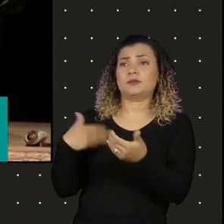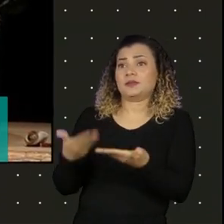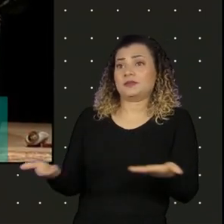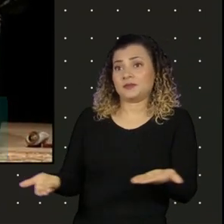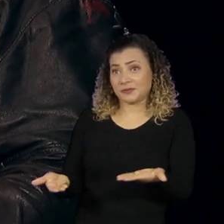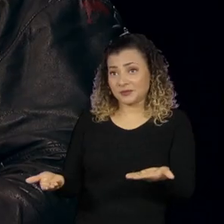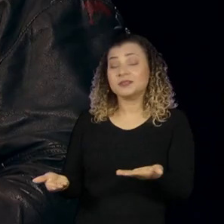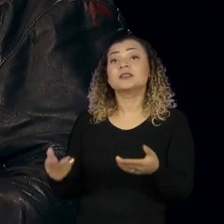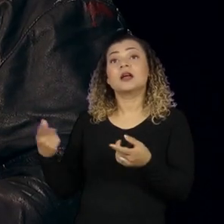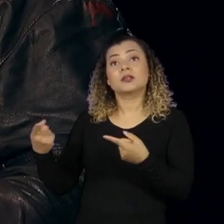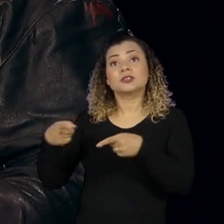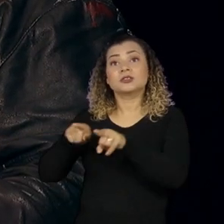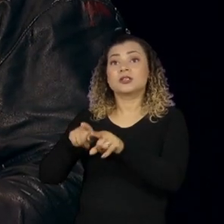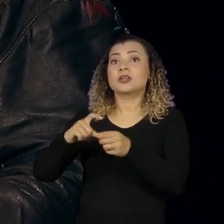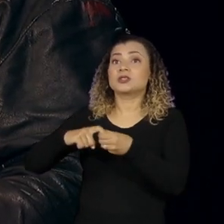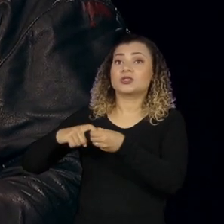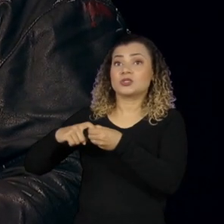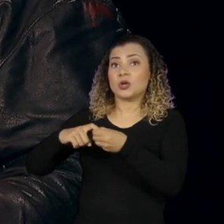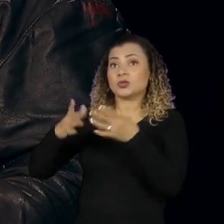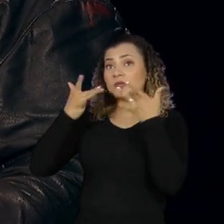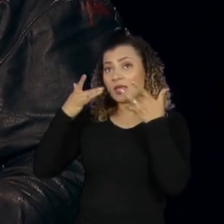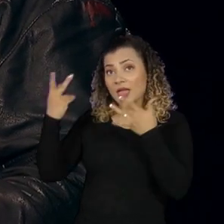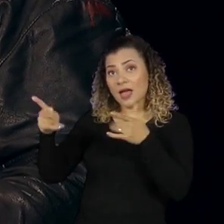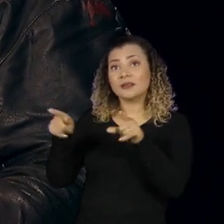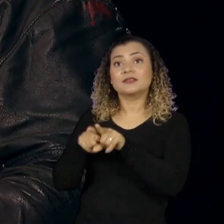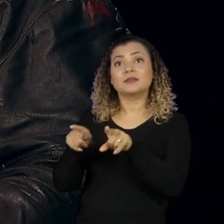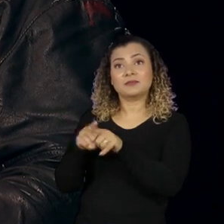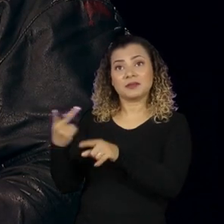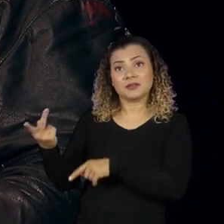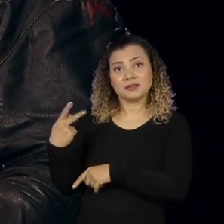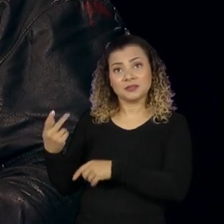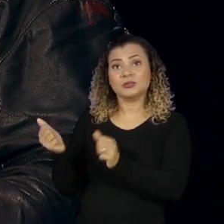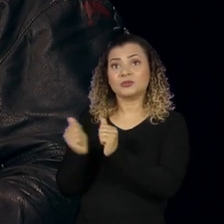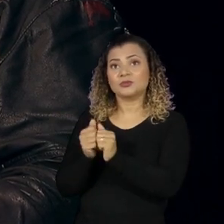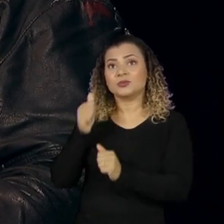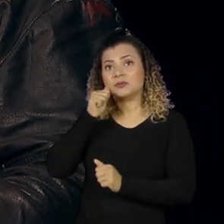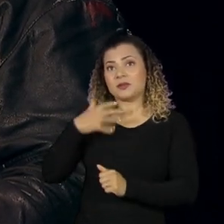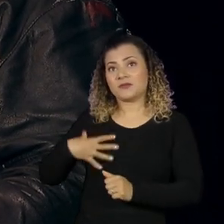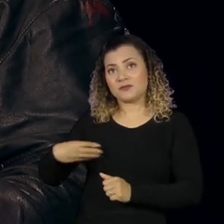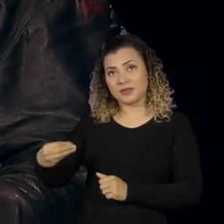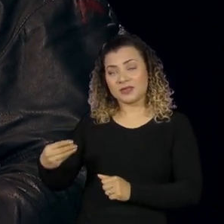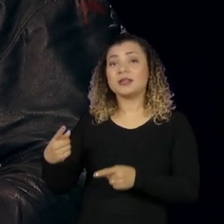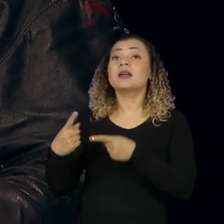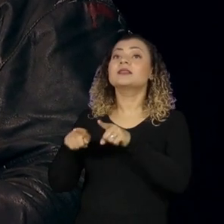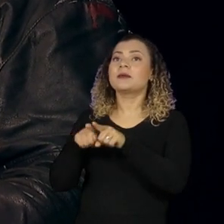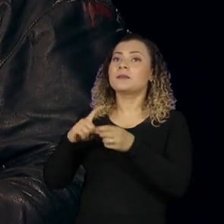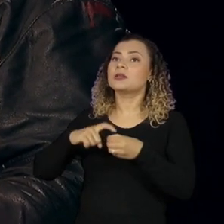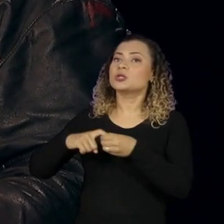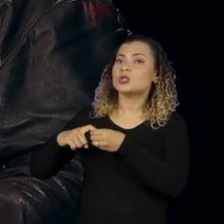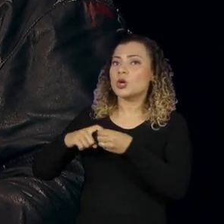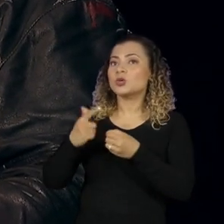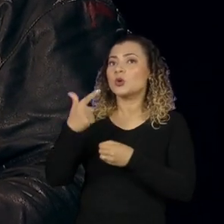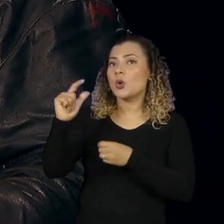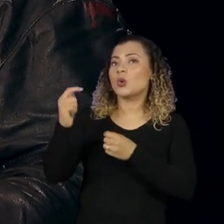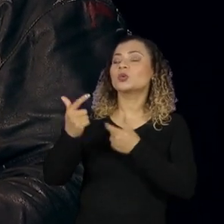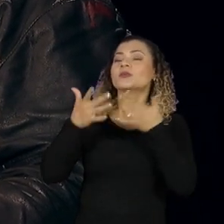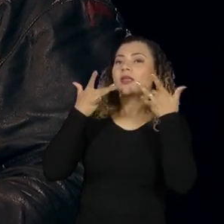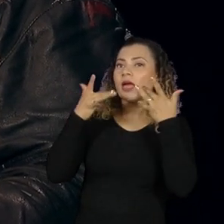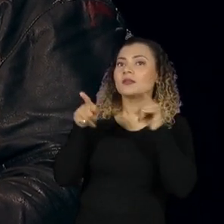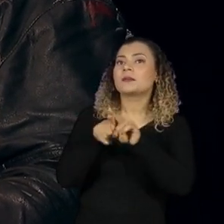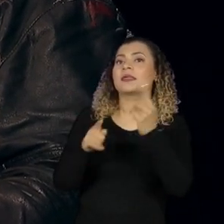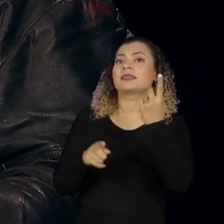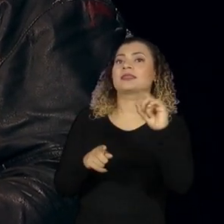E a gente é sócio lá do teatro, né, junto com a minha filha. Ele foi sócio desse outro teatro também, dos 10 anos aí.